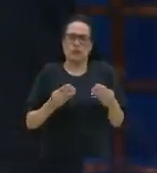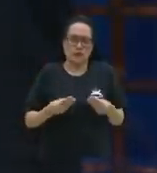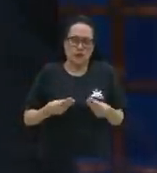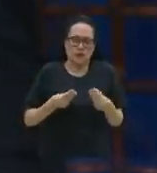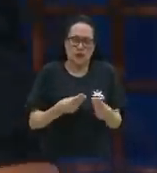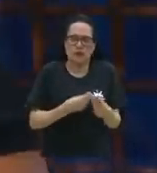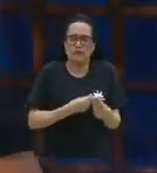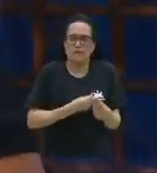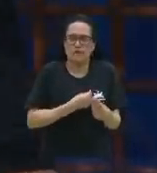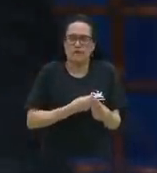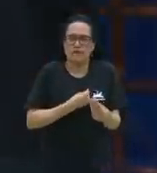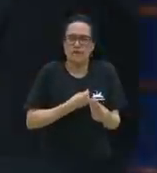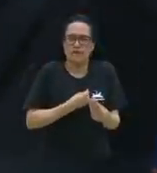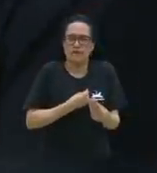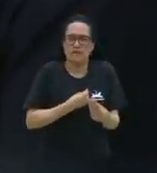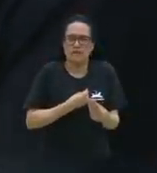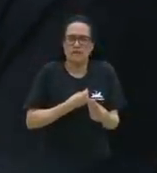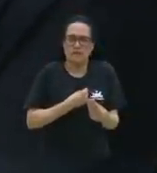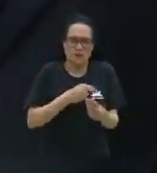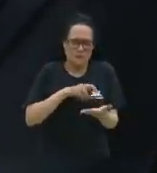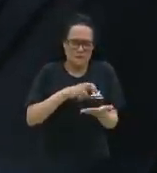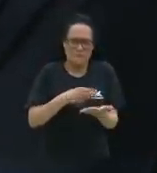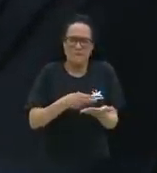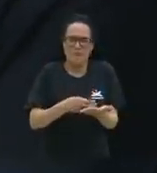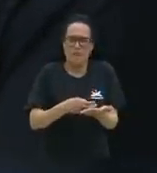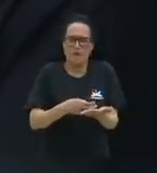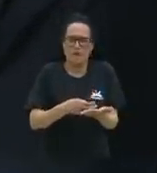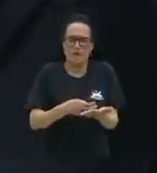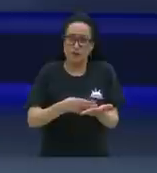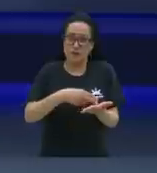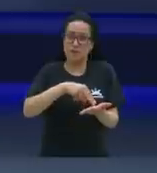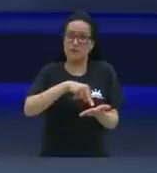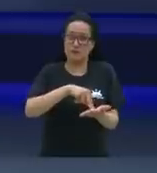de dar sentido de viver.